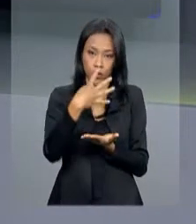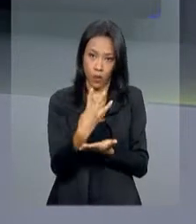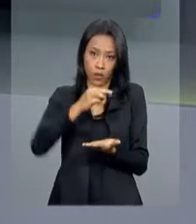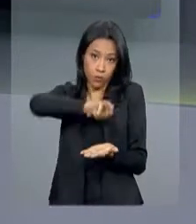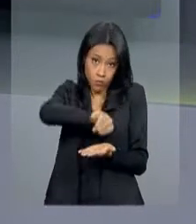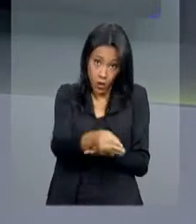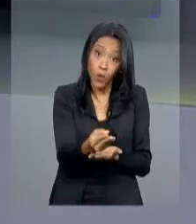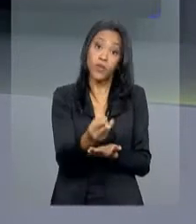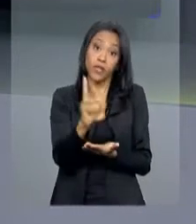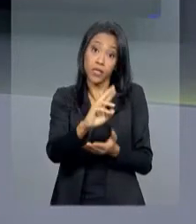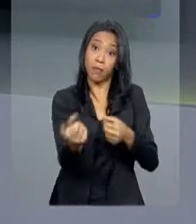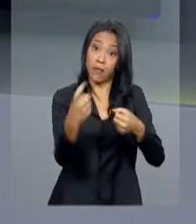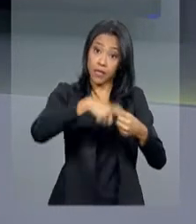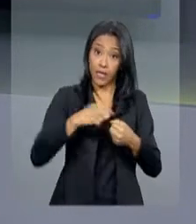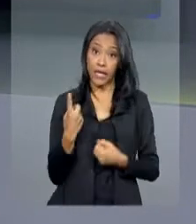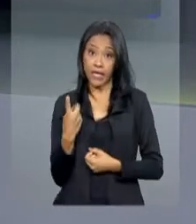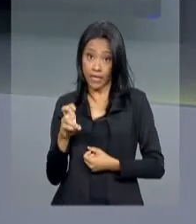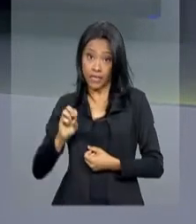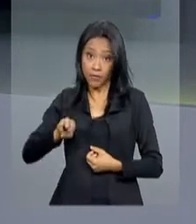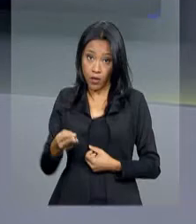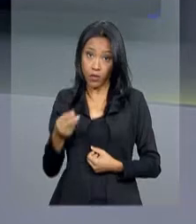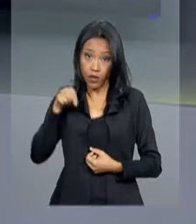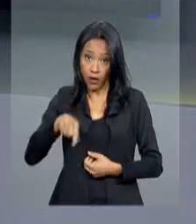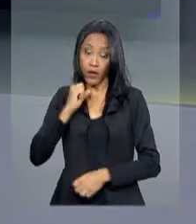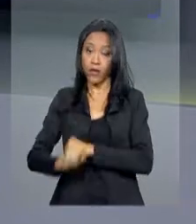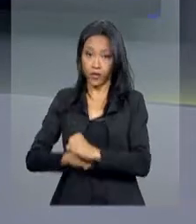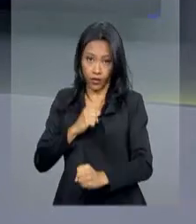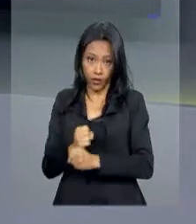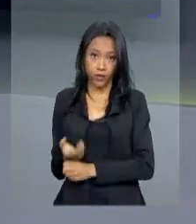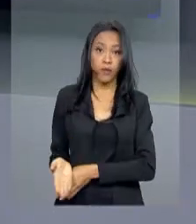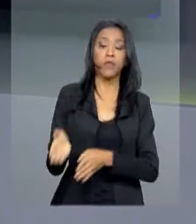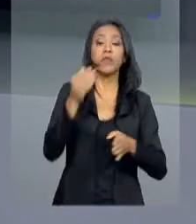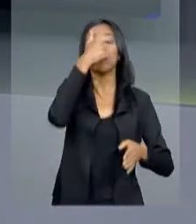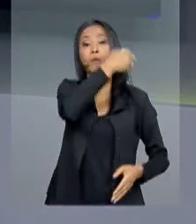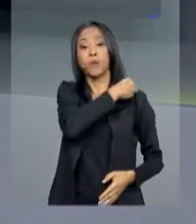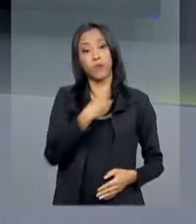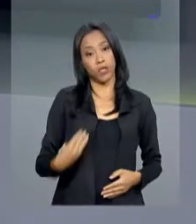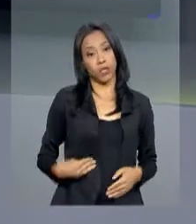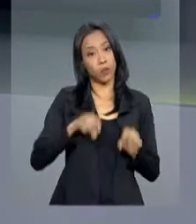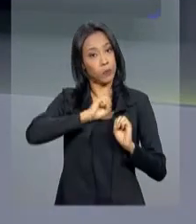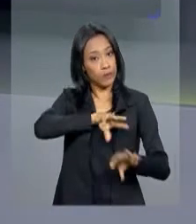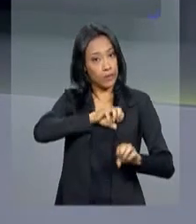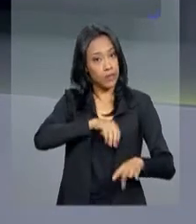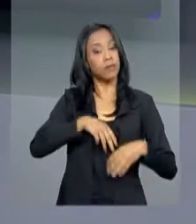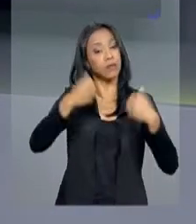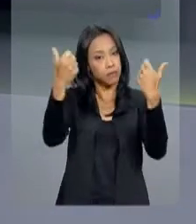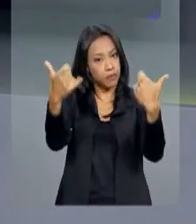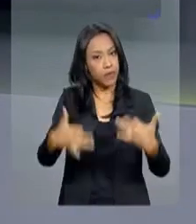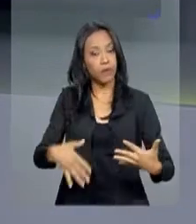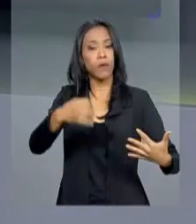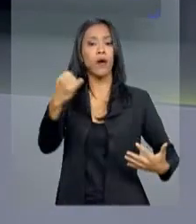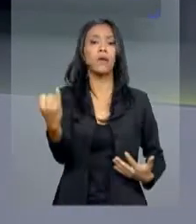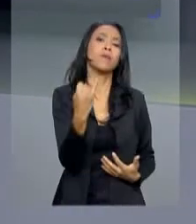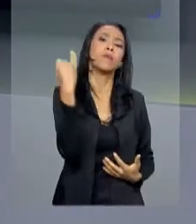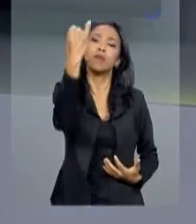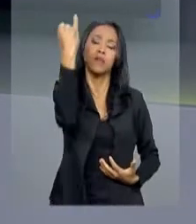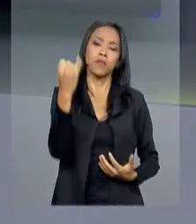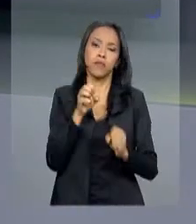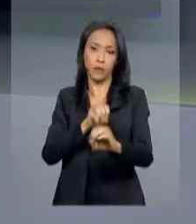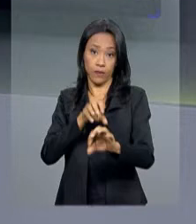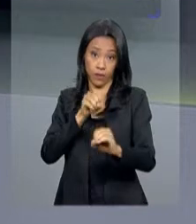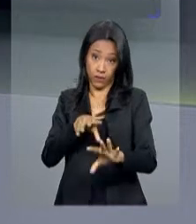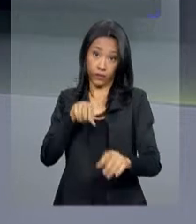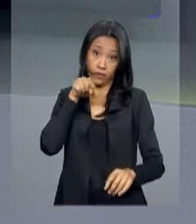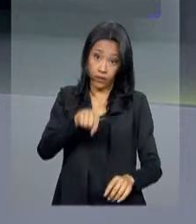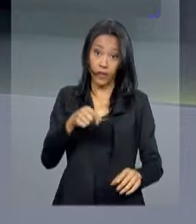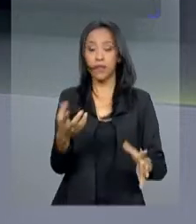parceria 15 milhões já este ano o ministro da educação o cl soares falou sobre a importância da educação no